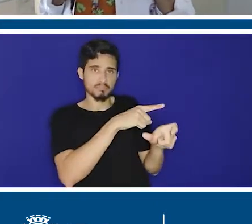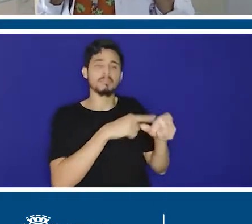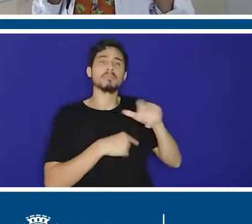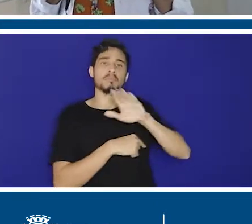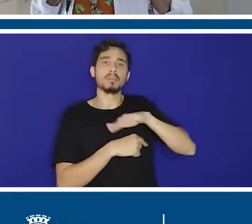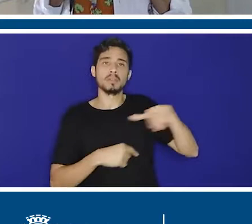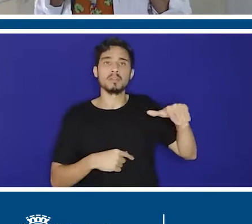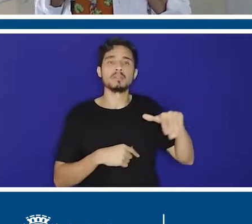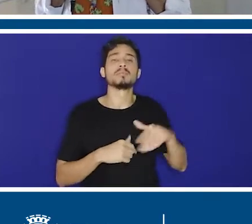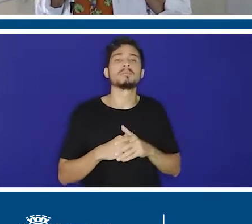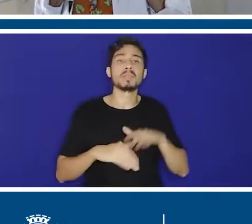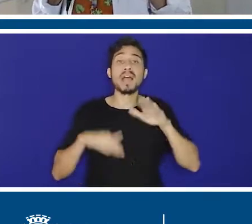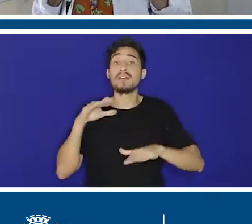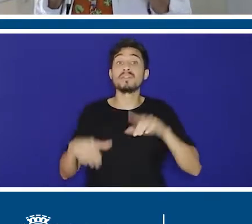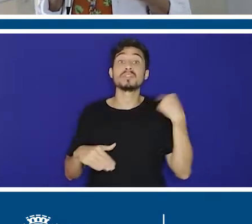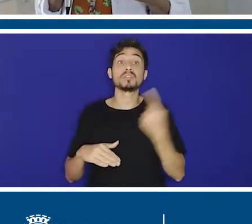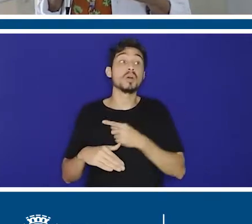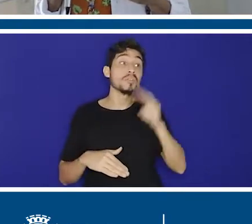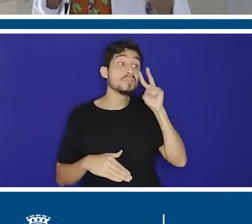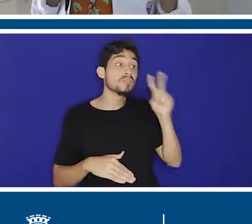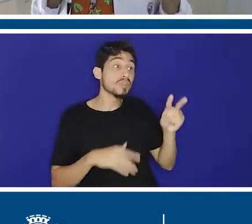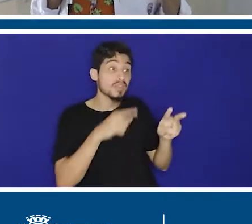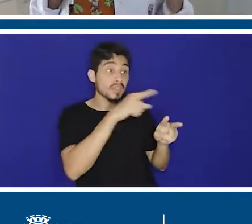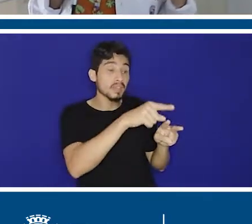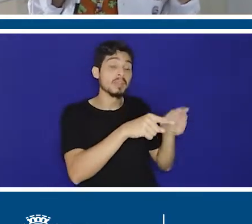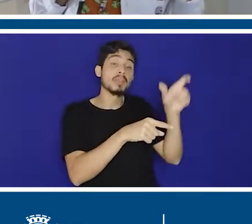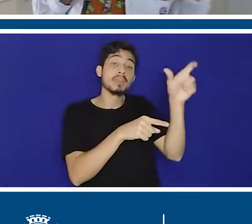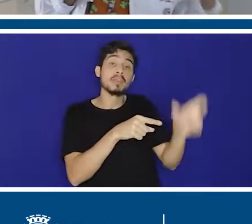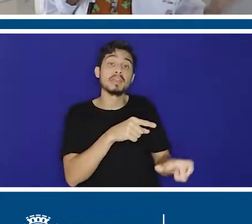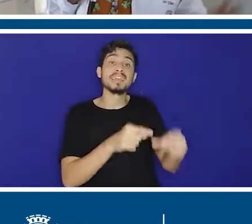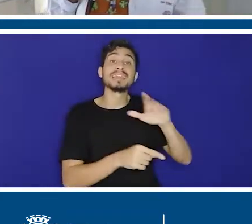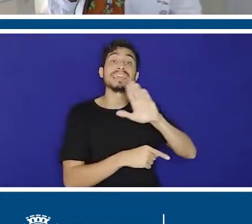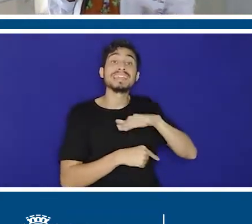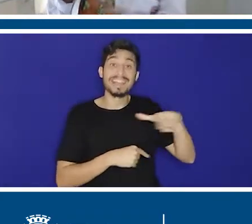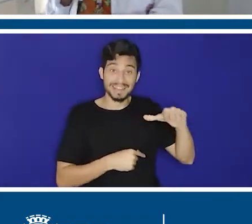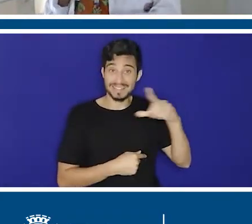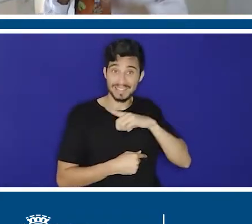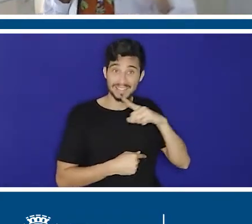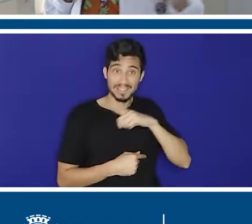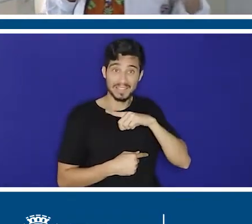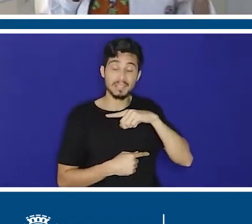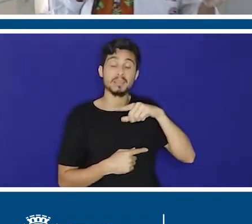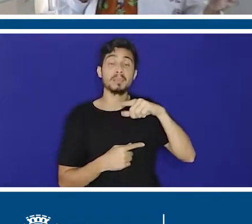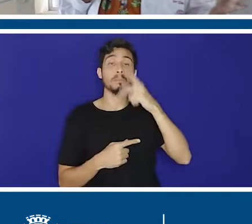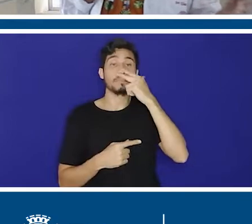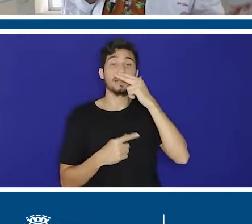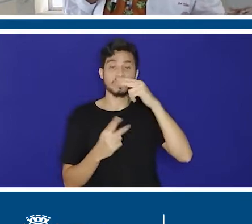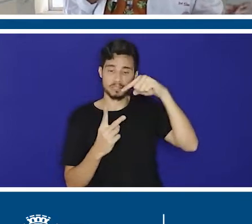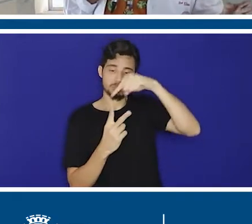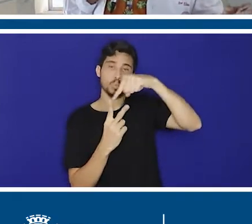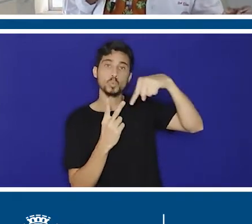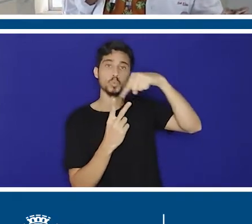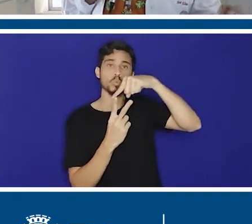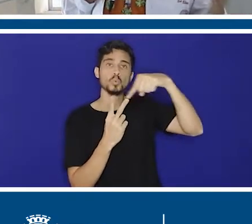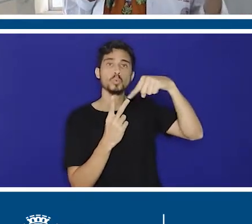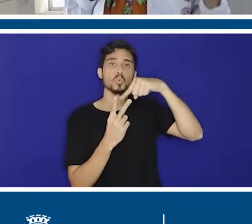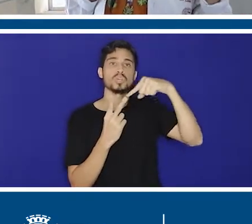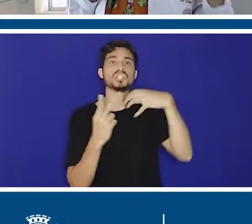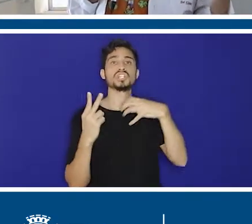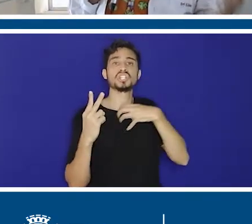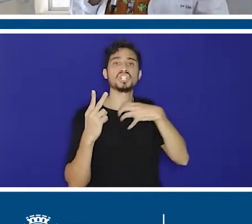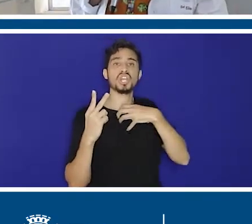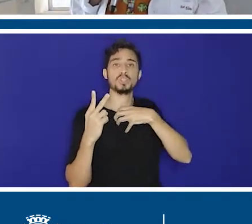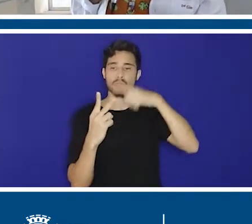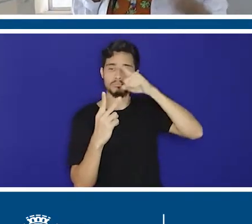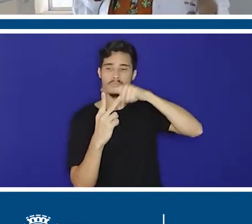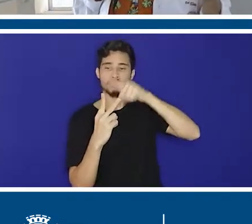até o que se chama de transtorno bipolar, crianças que alternam no dia, durante o dia, as